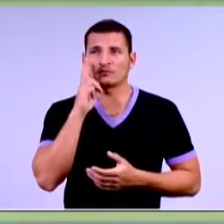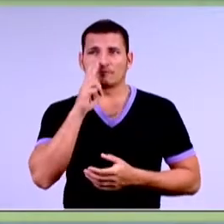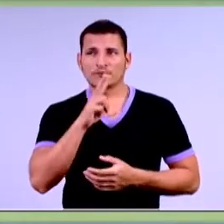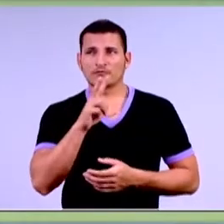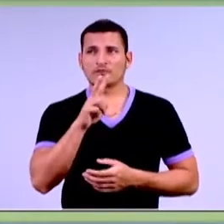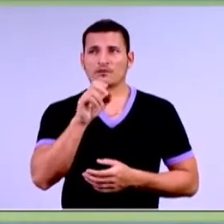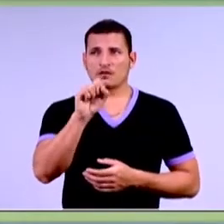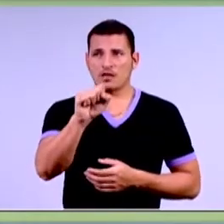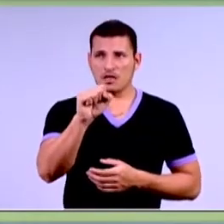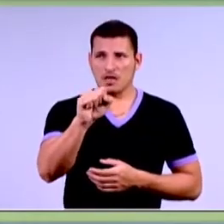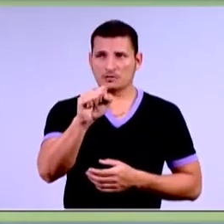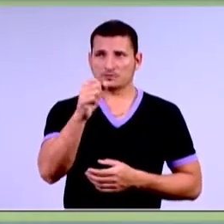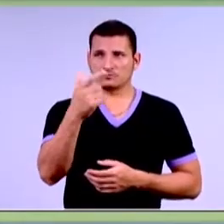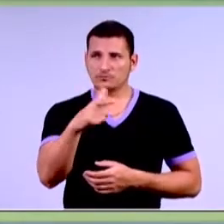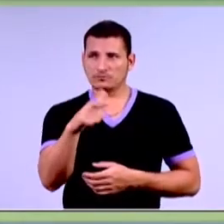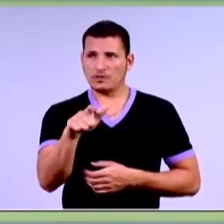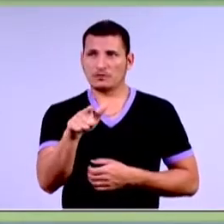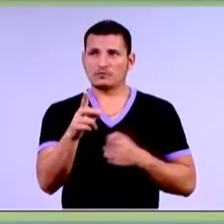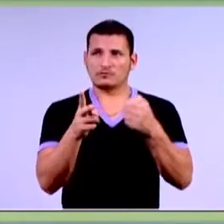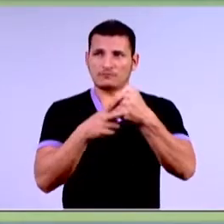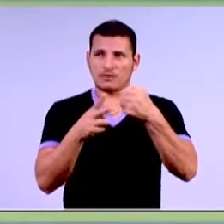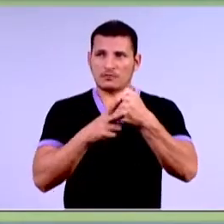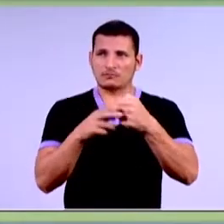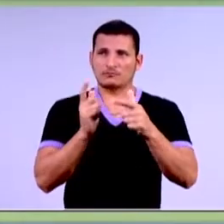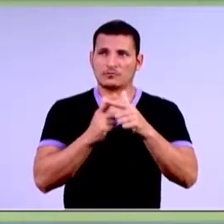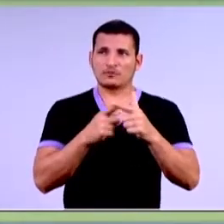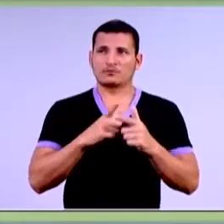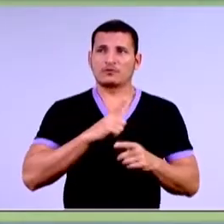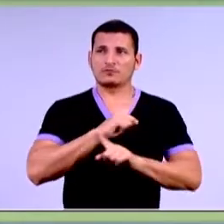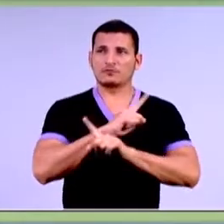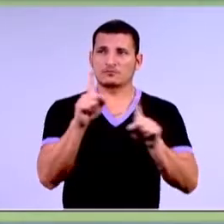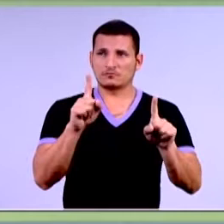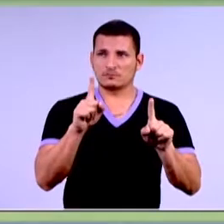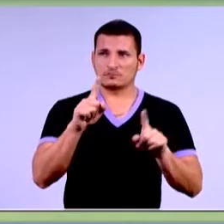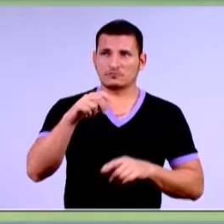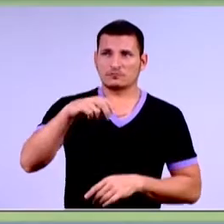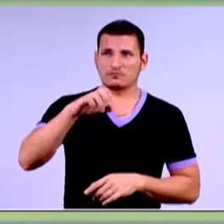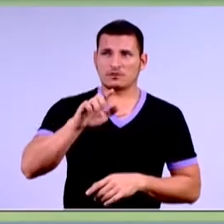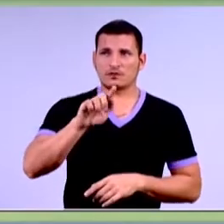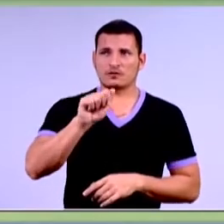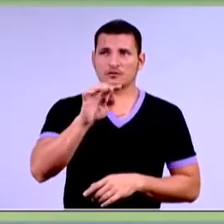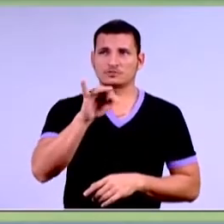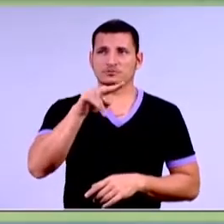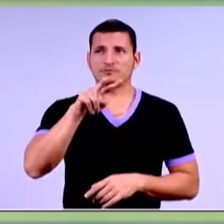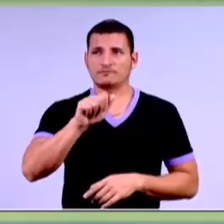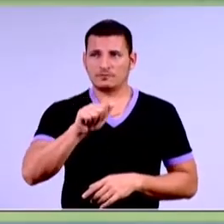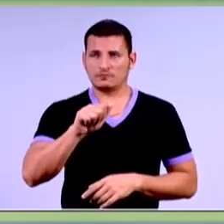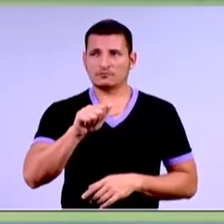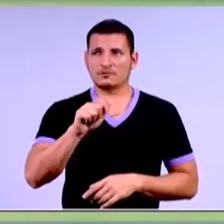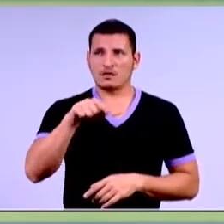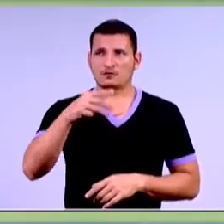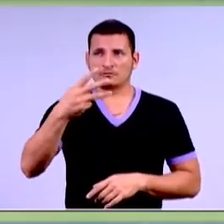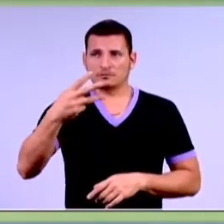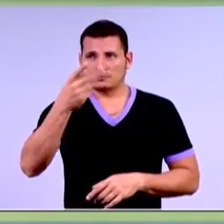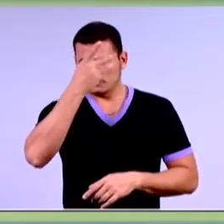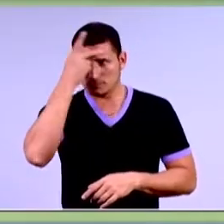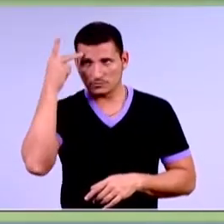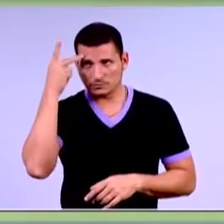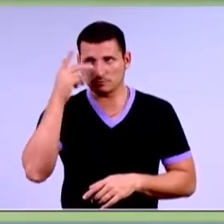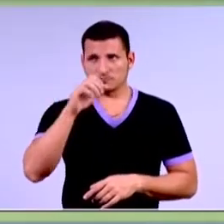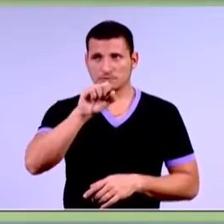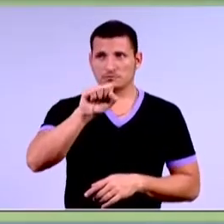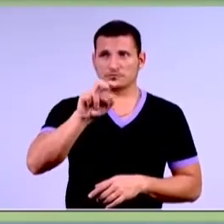tem é esse porque porque estou na negativa eu tenho dancers indicando que é terceira pessoa che não